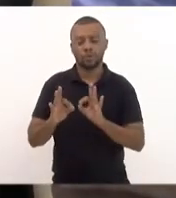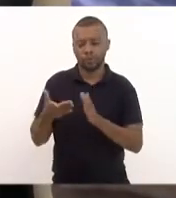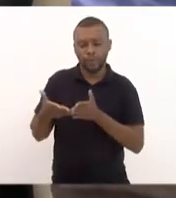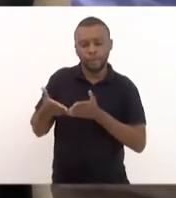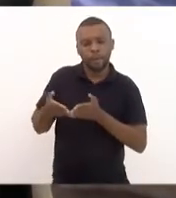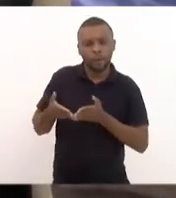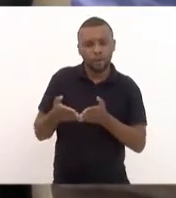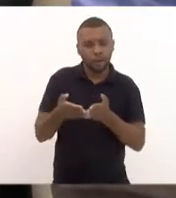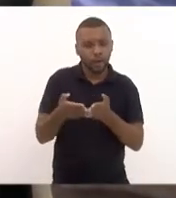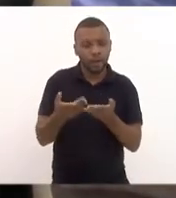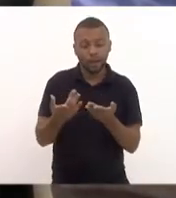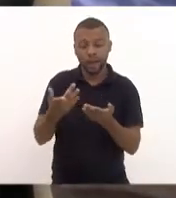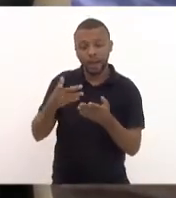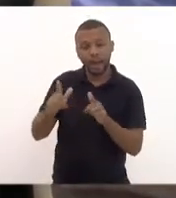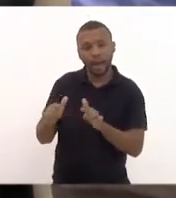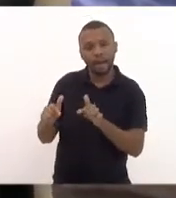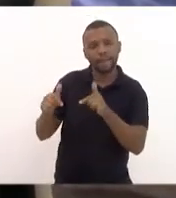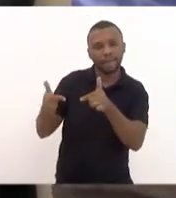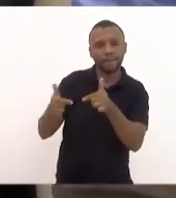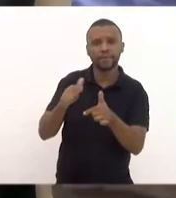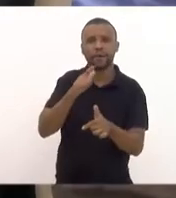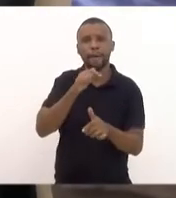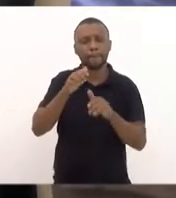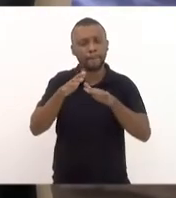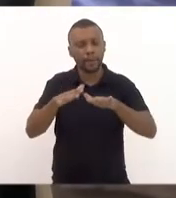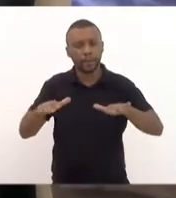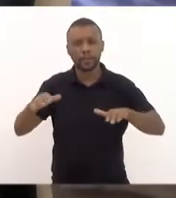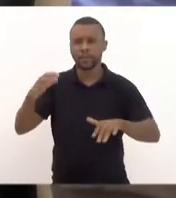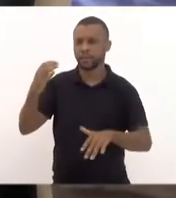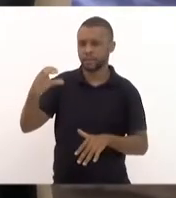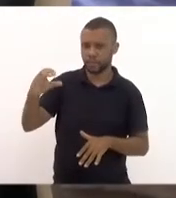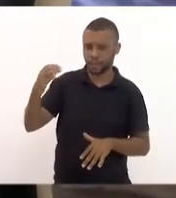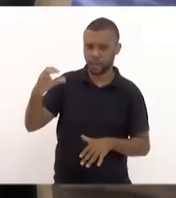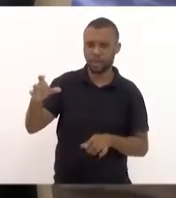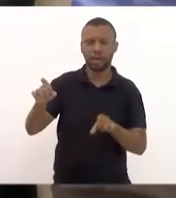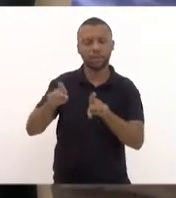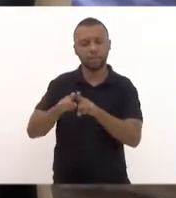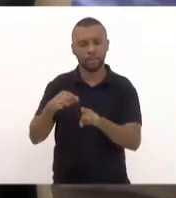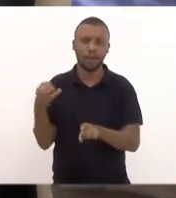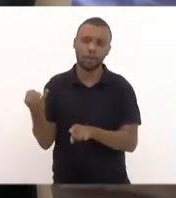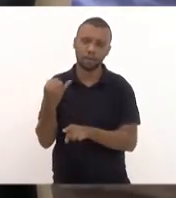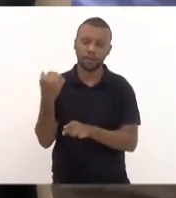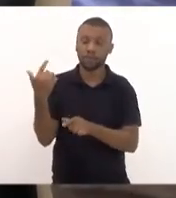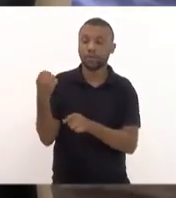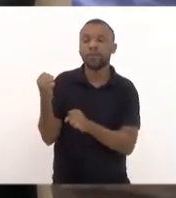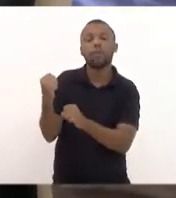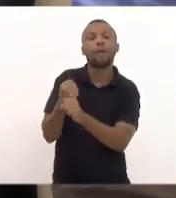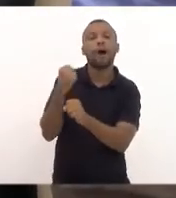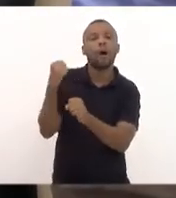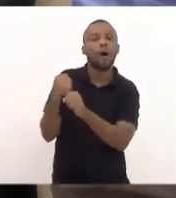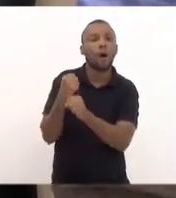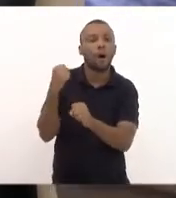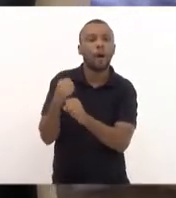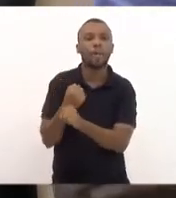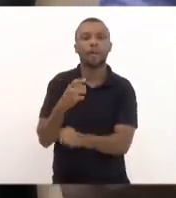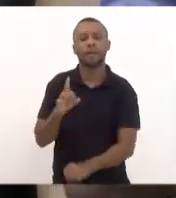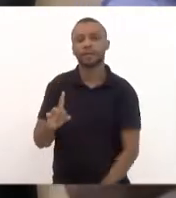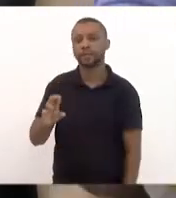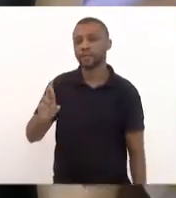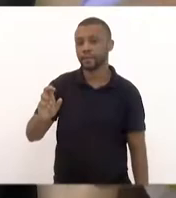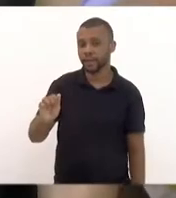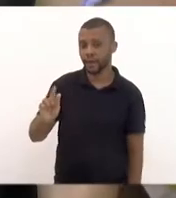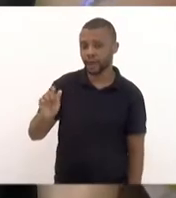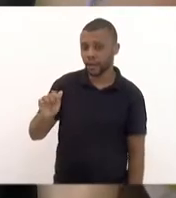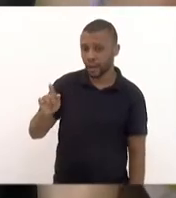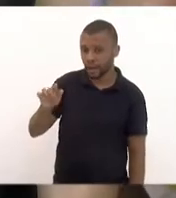A frente marítima lá de Niterói, do leste metropolitano, ali precisa fazer uma dragagem, né? Quer dizer, Macaé cresceu muito sendo